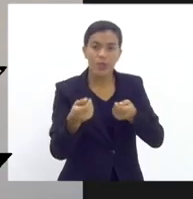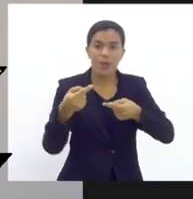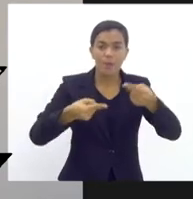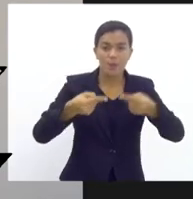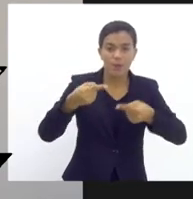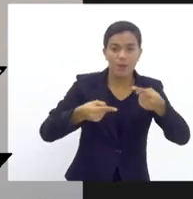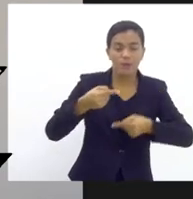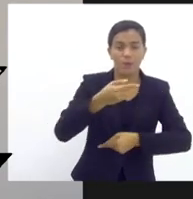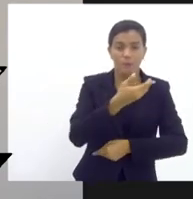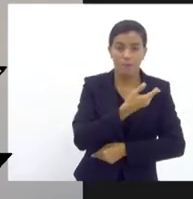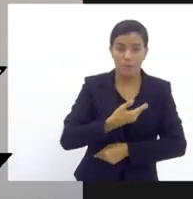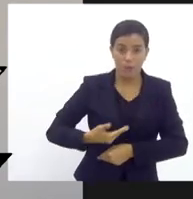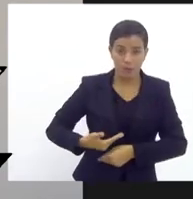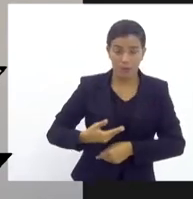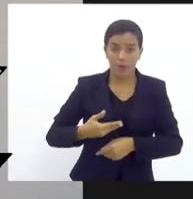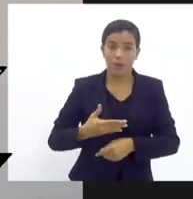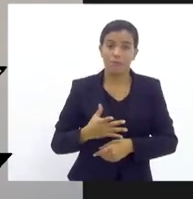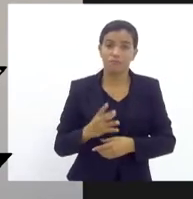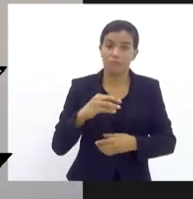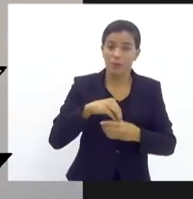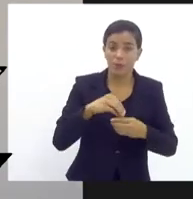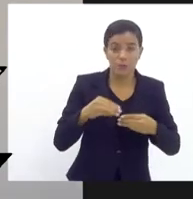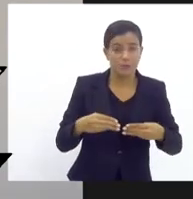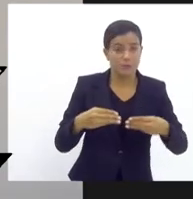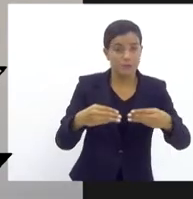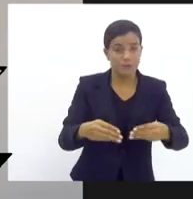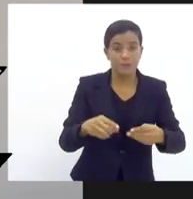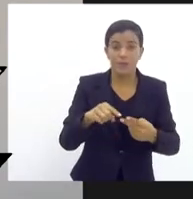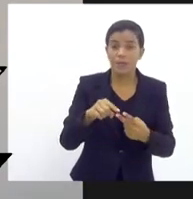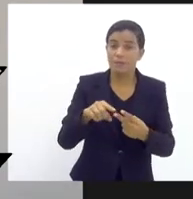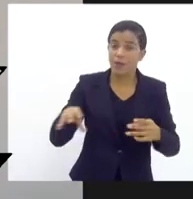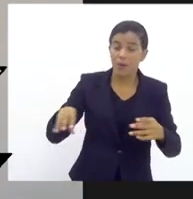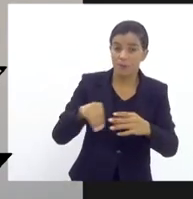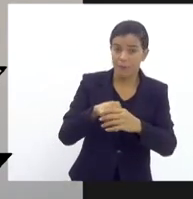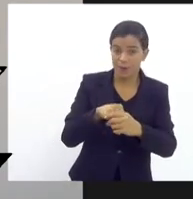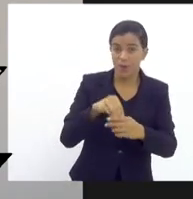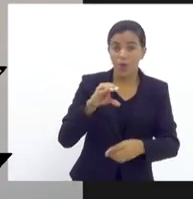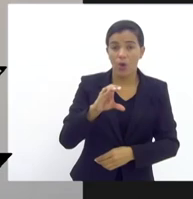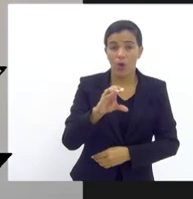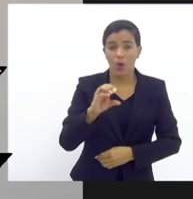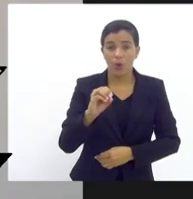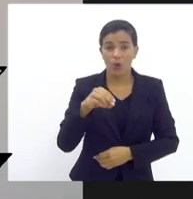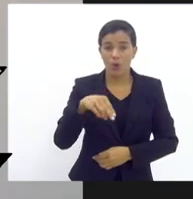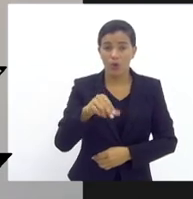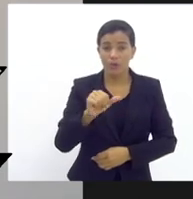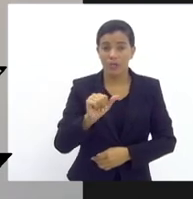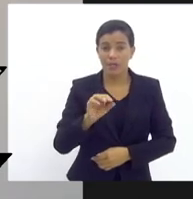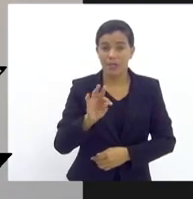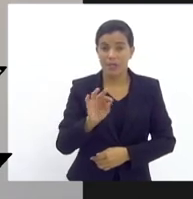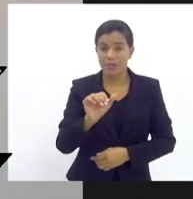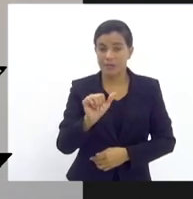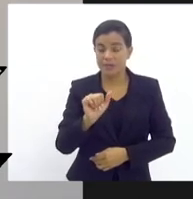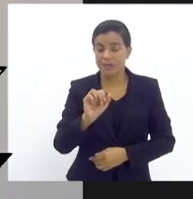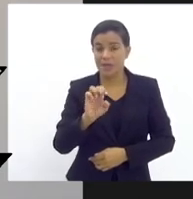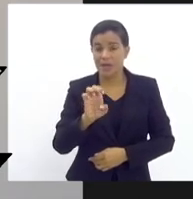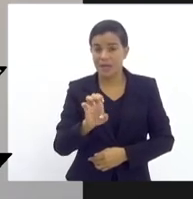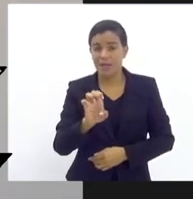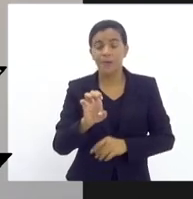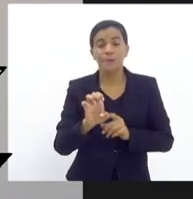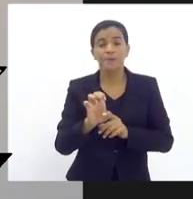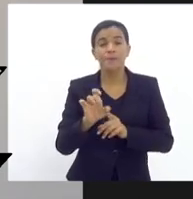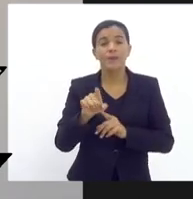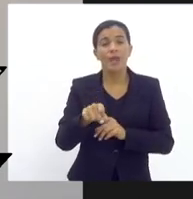interna no ministério como também como membro da conatrai né que é a condição Nacional de radicação do trabalho